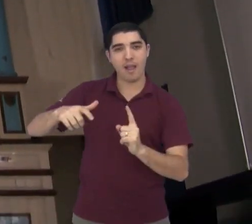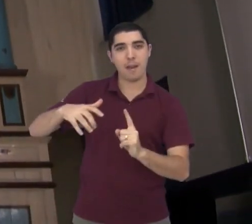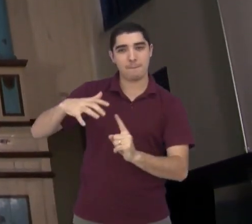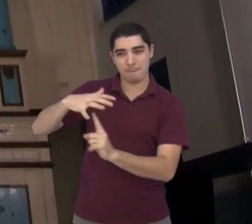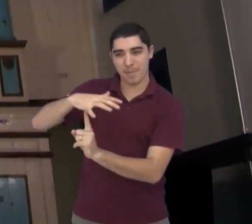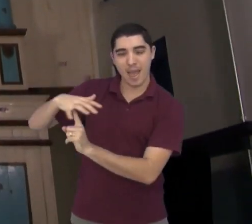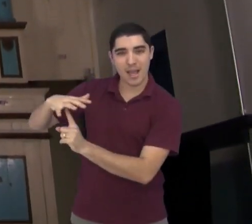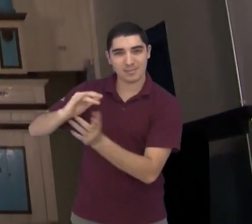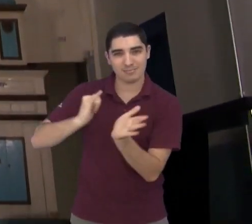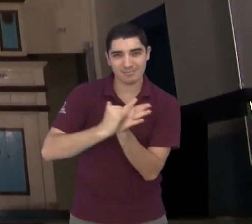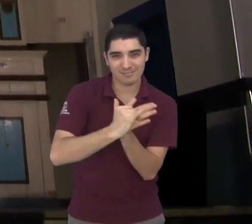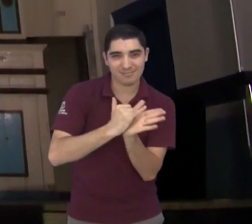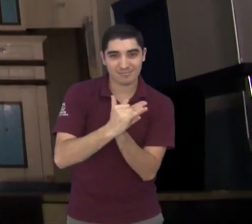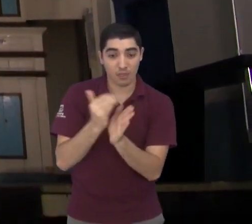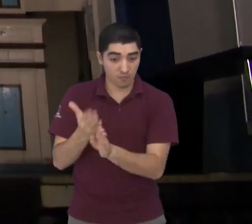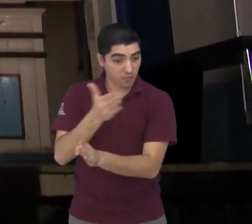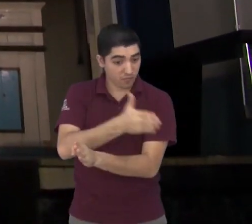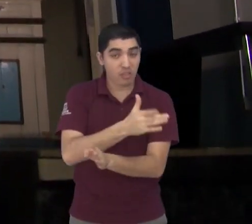resiste.